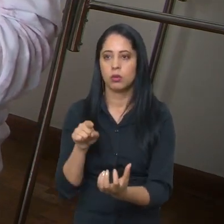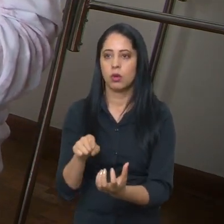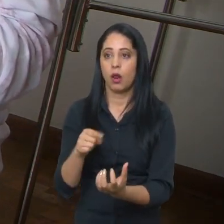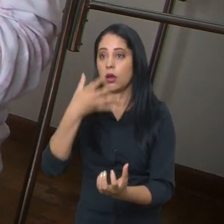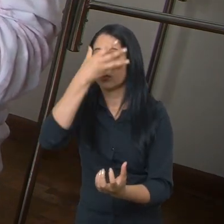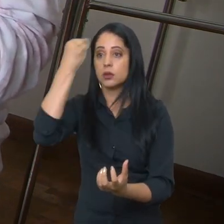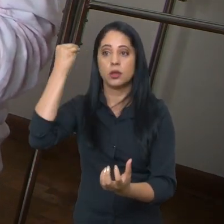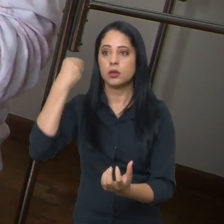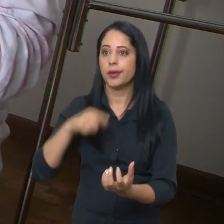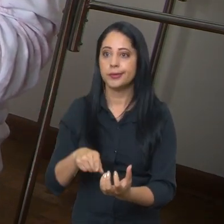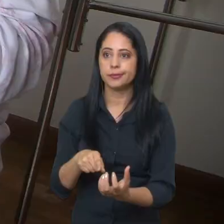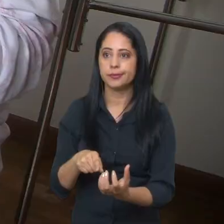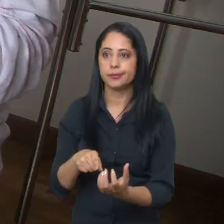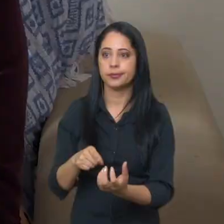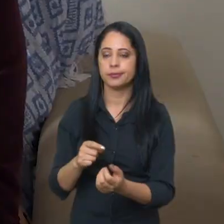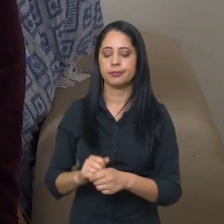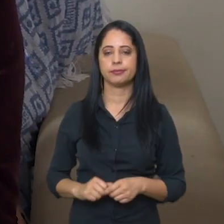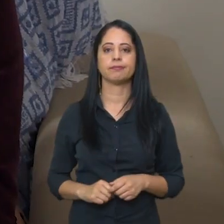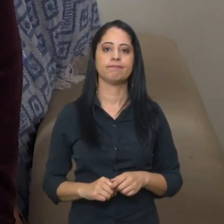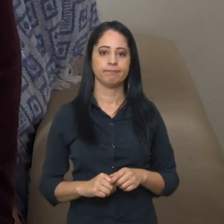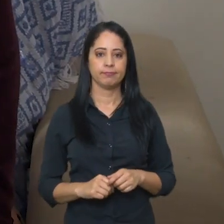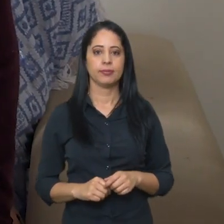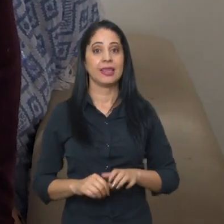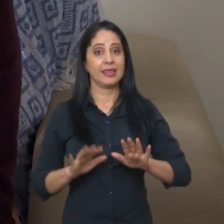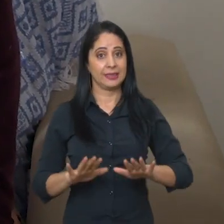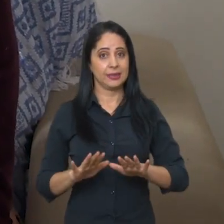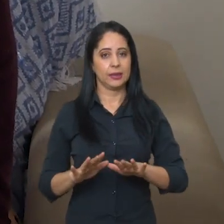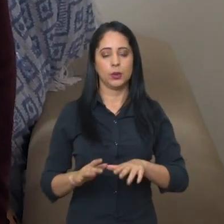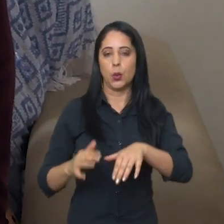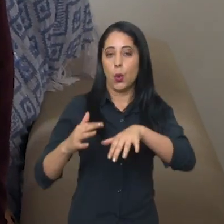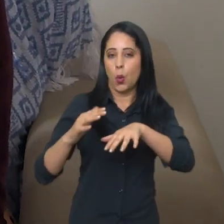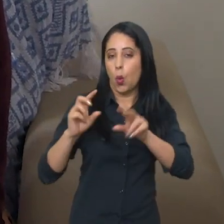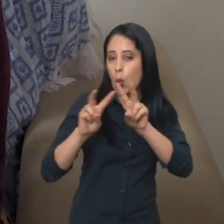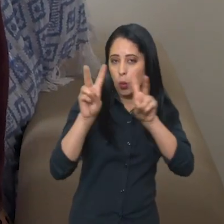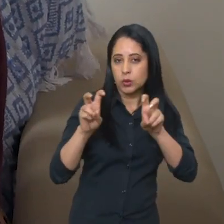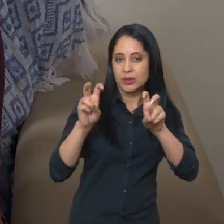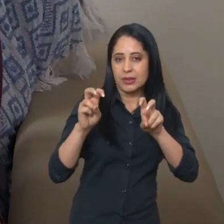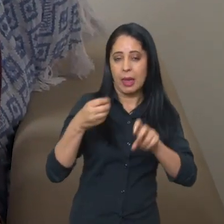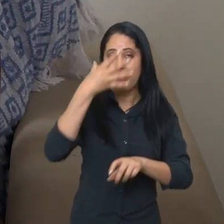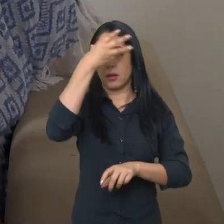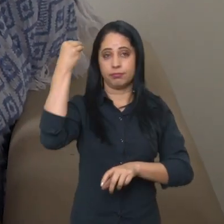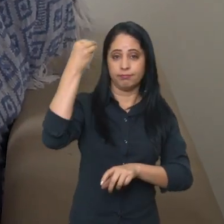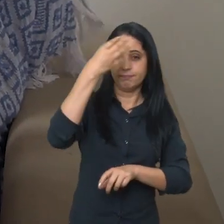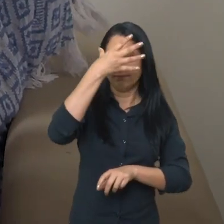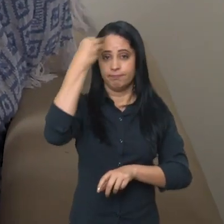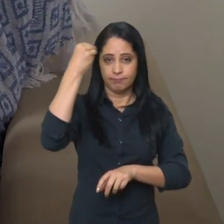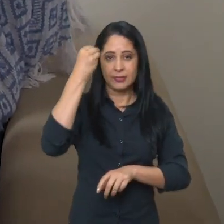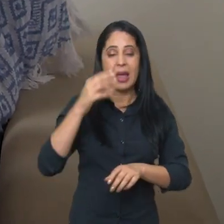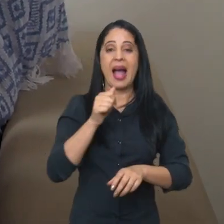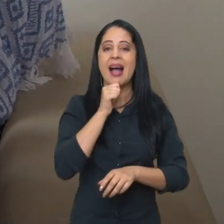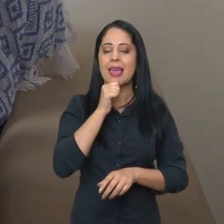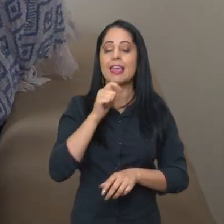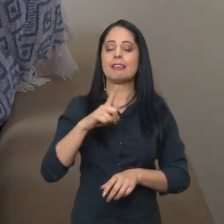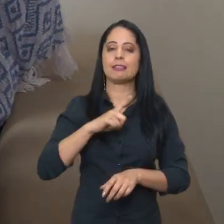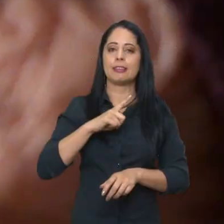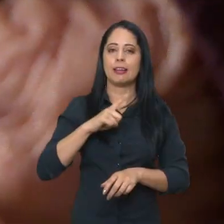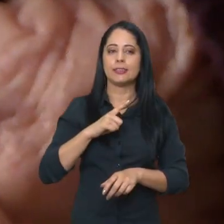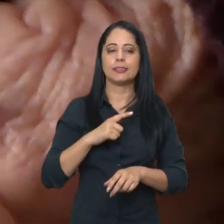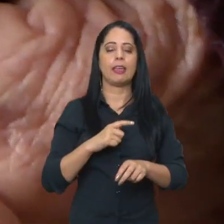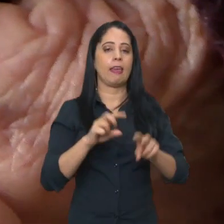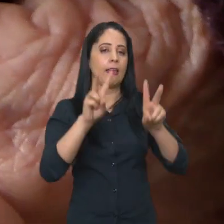vasilha ficou lá, no fogo. Embora muito se fale sobre o Alzheimer, o assunto ainda é cercado de